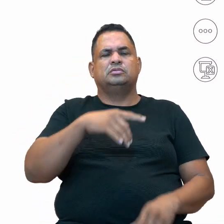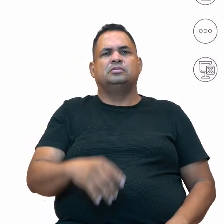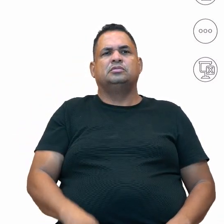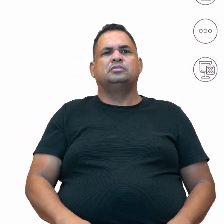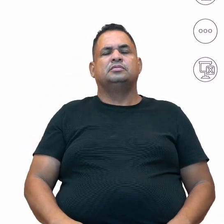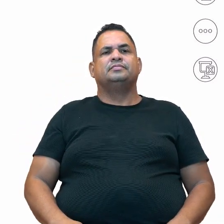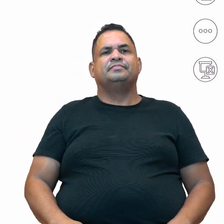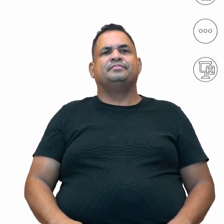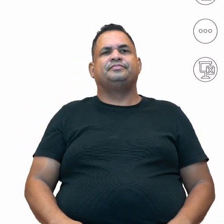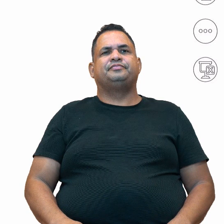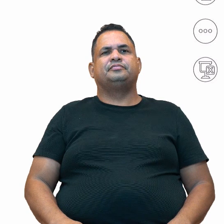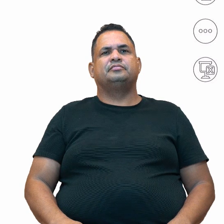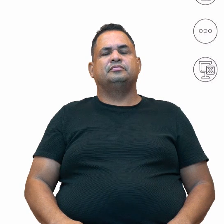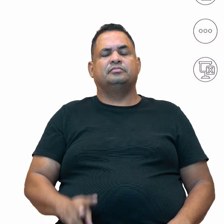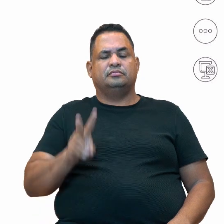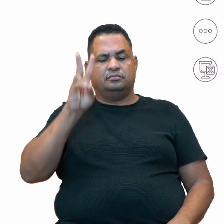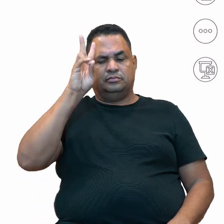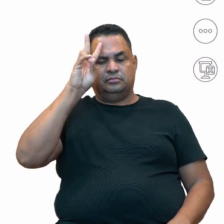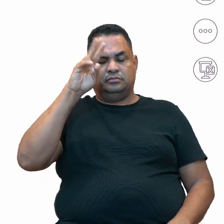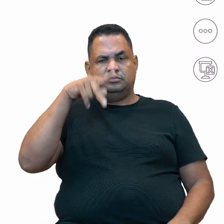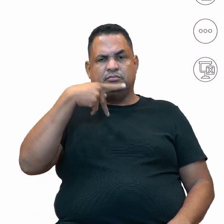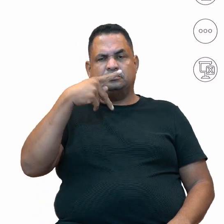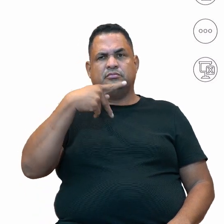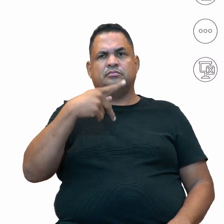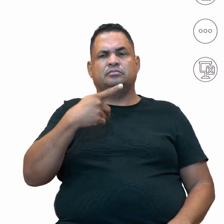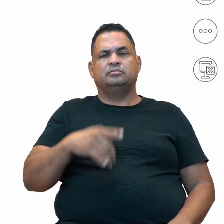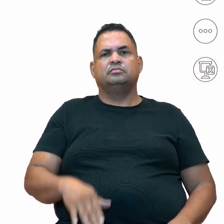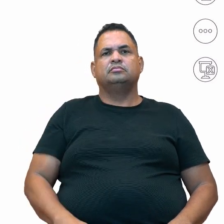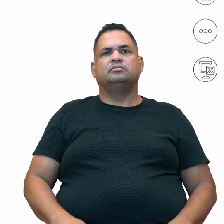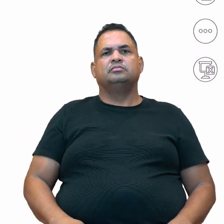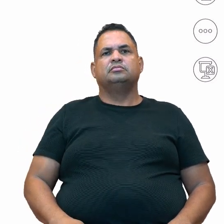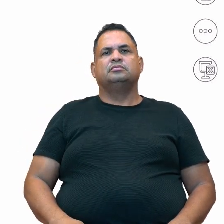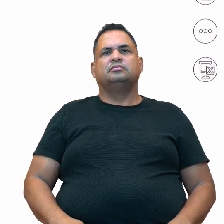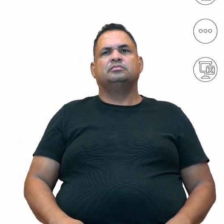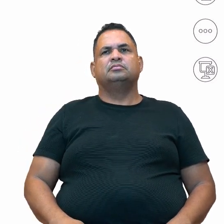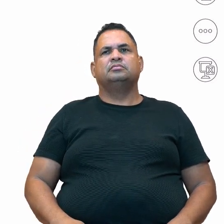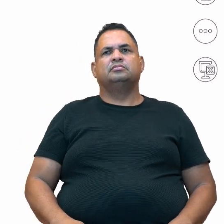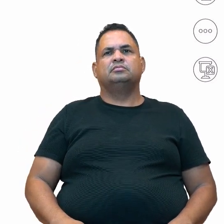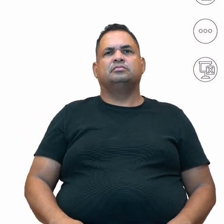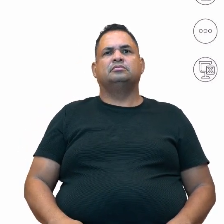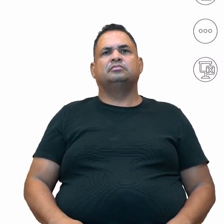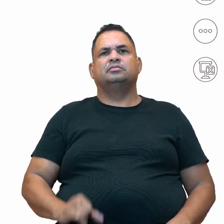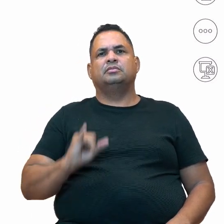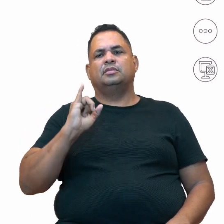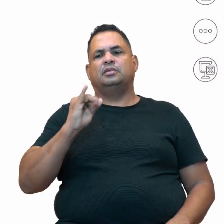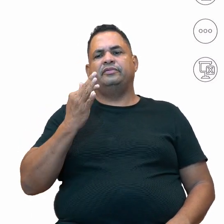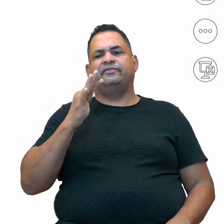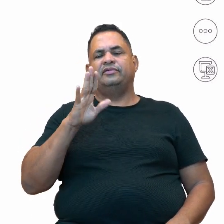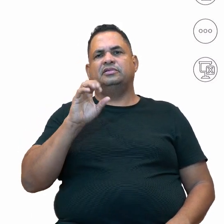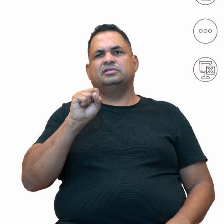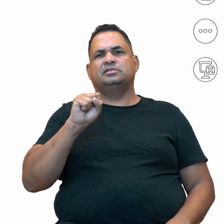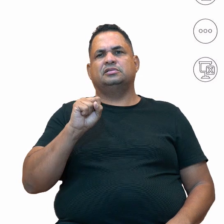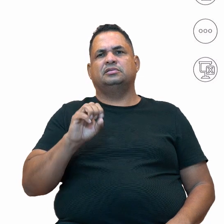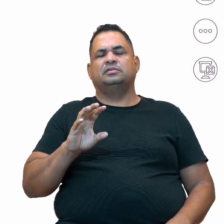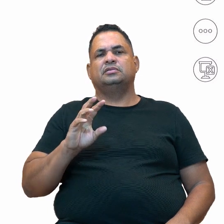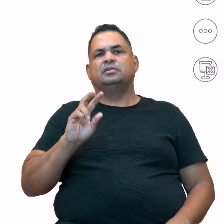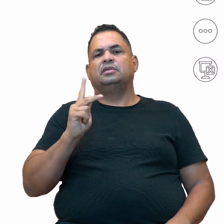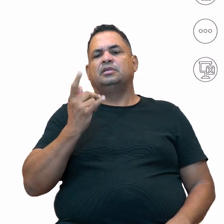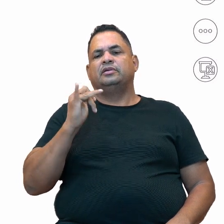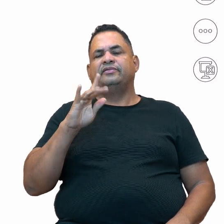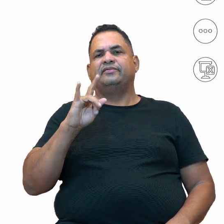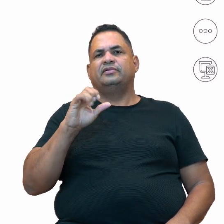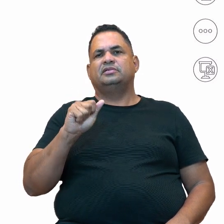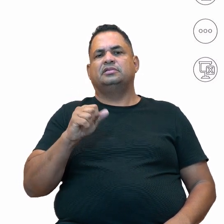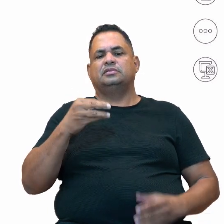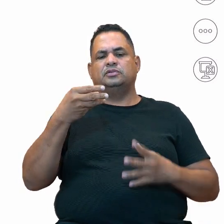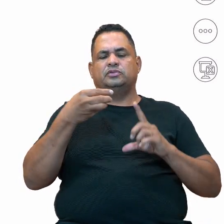esses fungos, lembram que a gente falou, já teve uma aula sobre os fungos. Isso aqui são as hifas, né? As célulazinhas onde esses